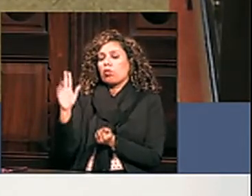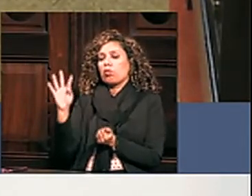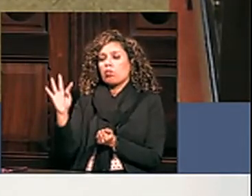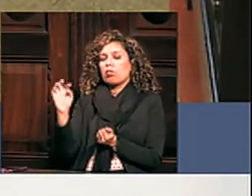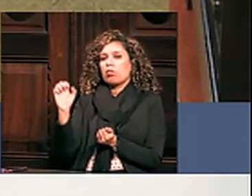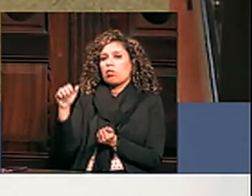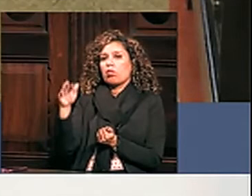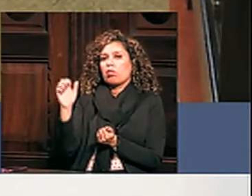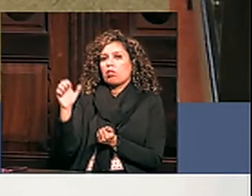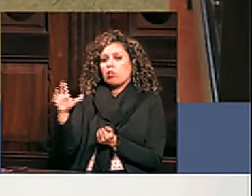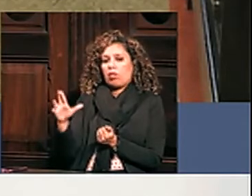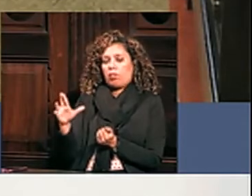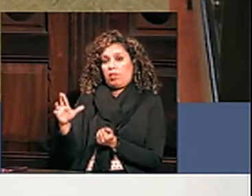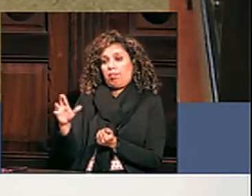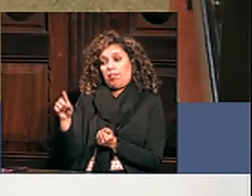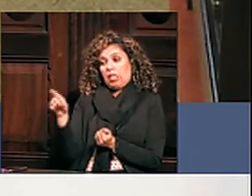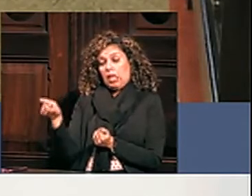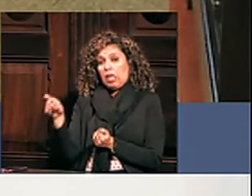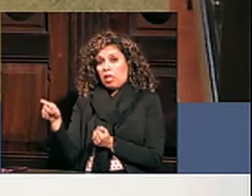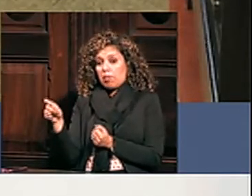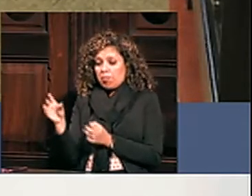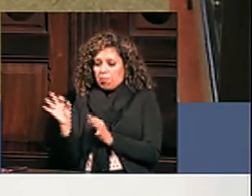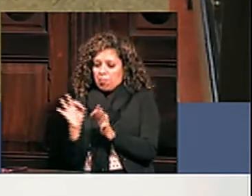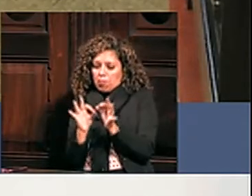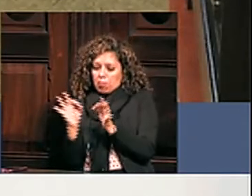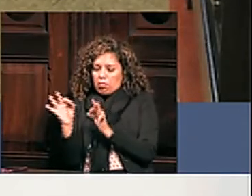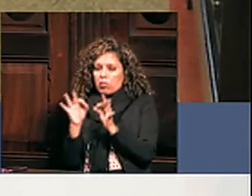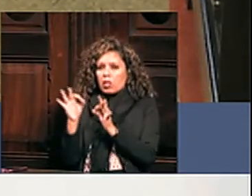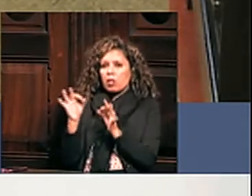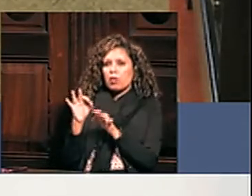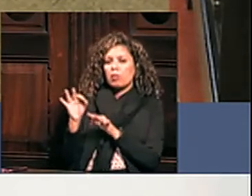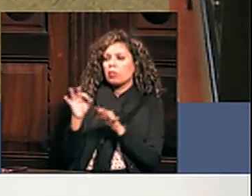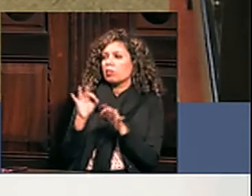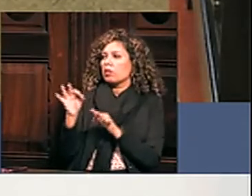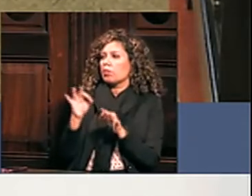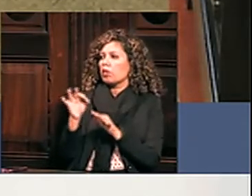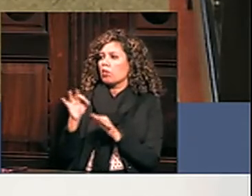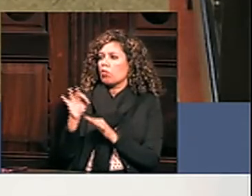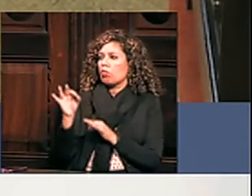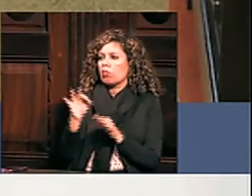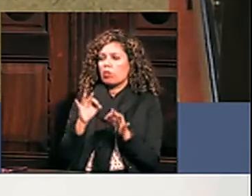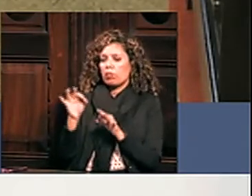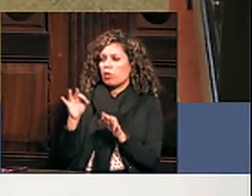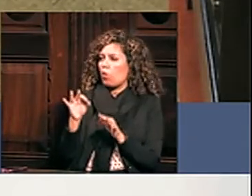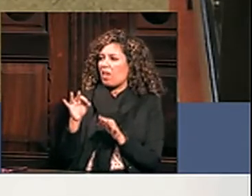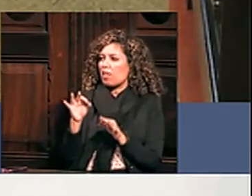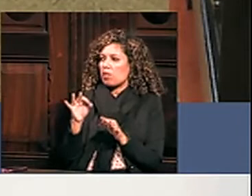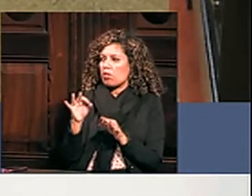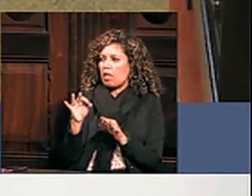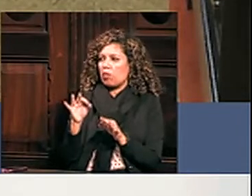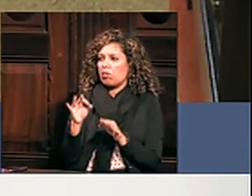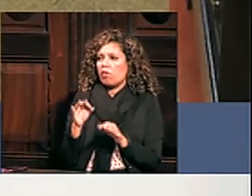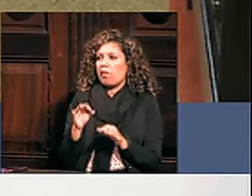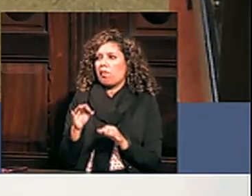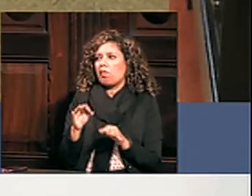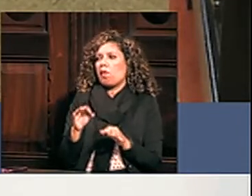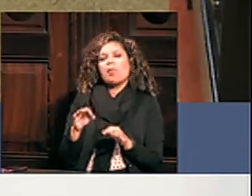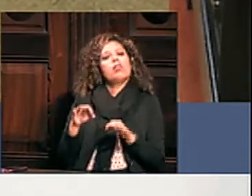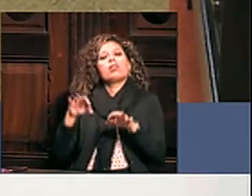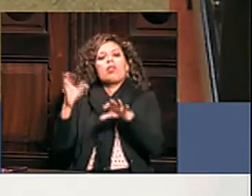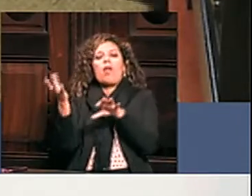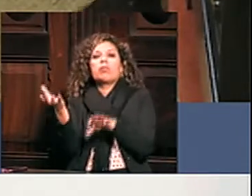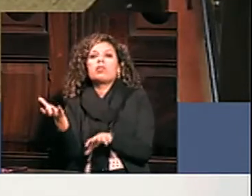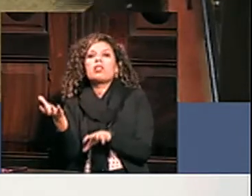Temer articula o Congresso Nacional por causa de uma pedalada fiscal,